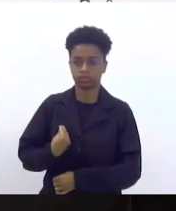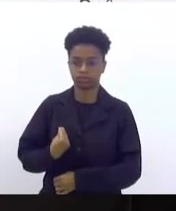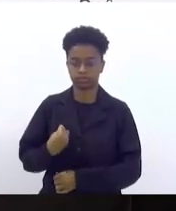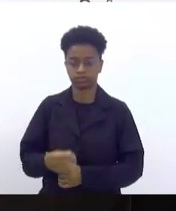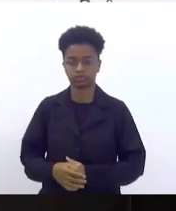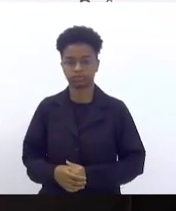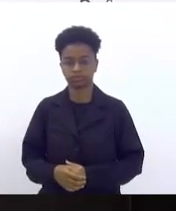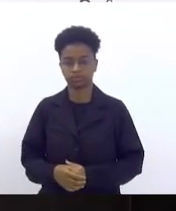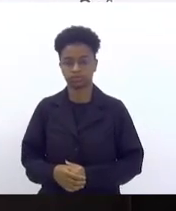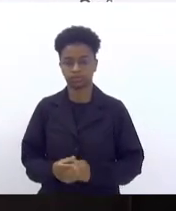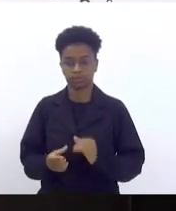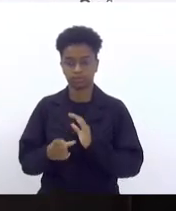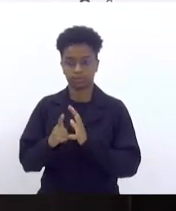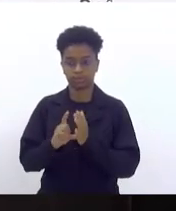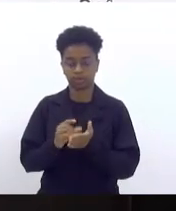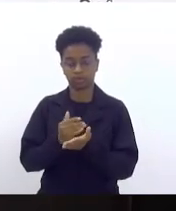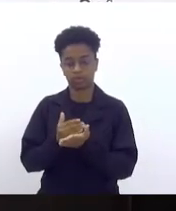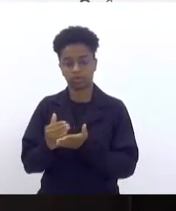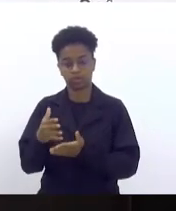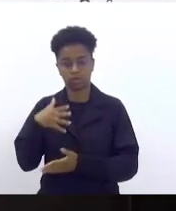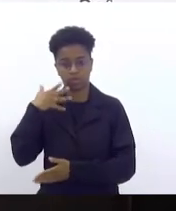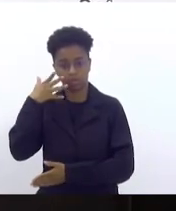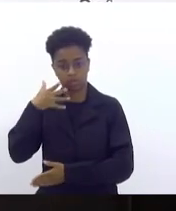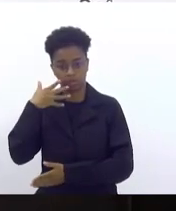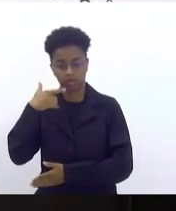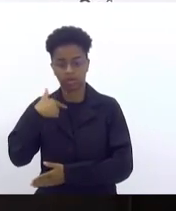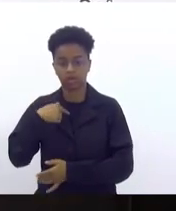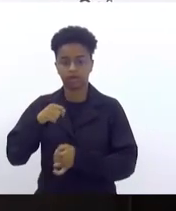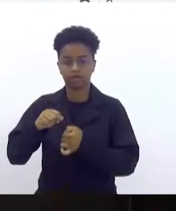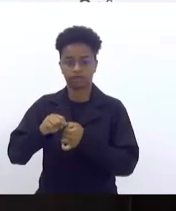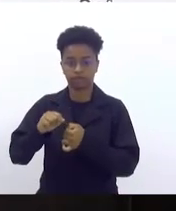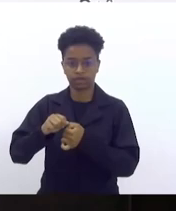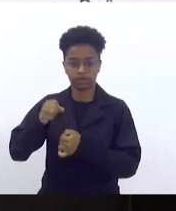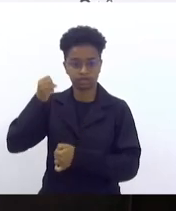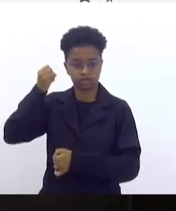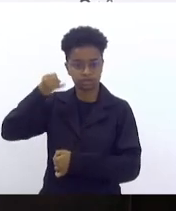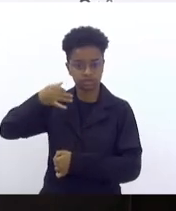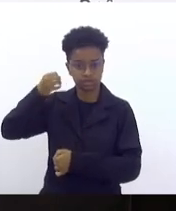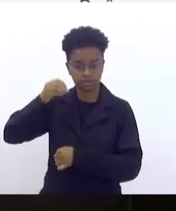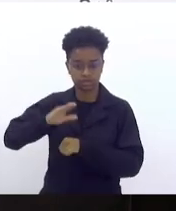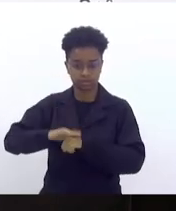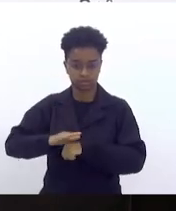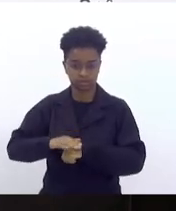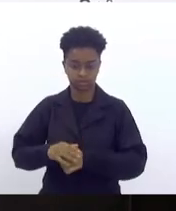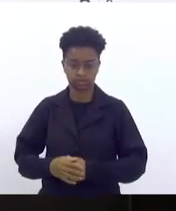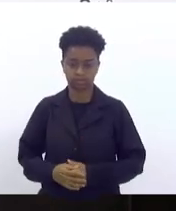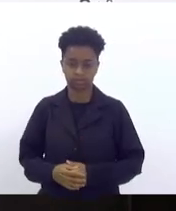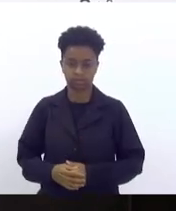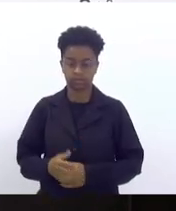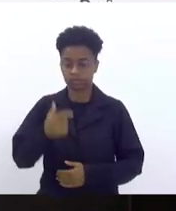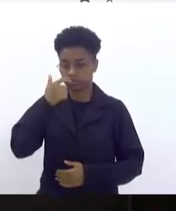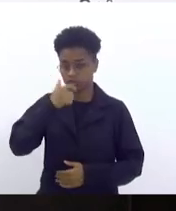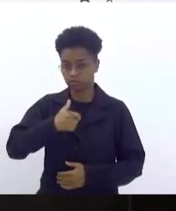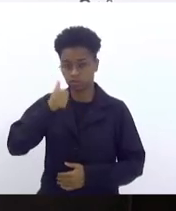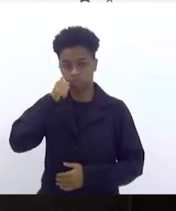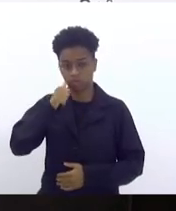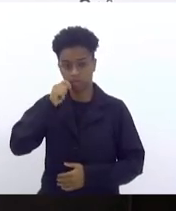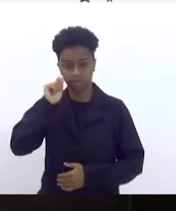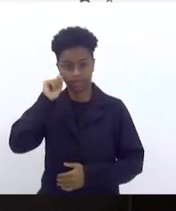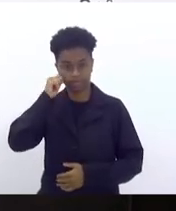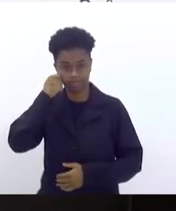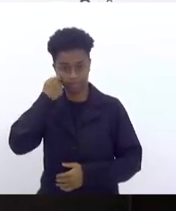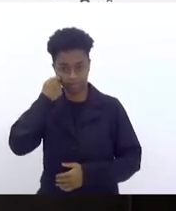antes de começar a minha fala eu vou fazer a minha áudio de inscrição Eu sou uma mulher negra